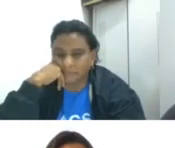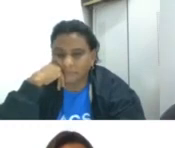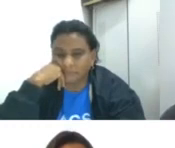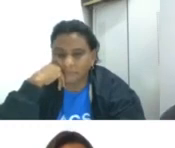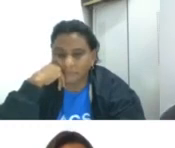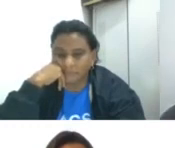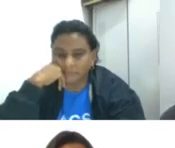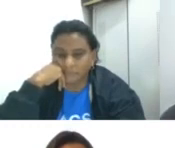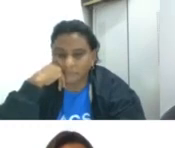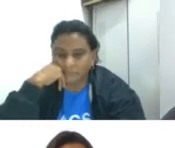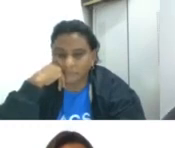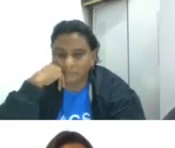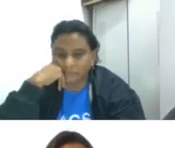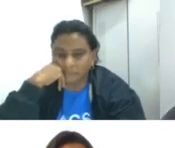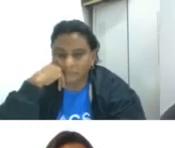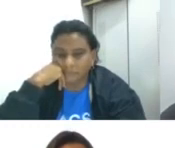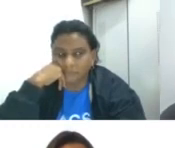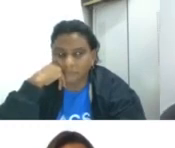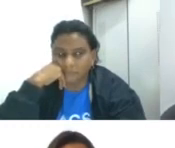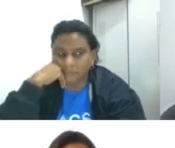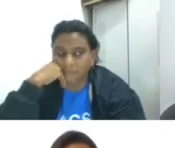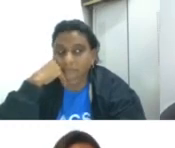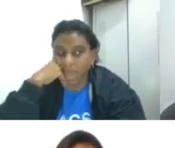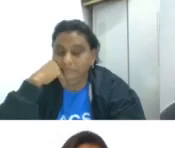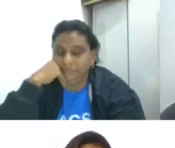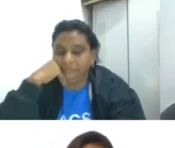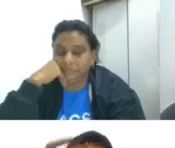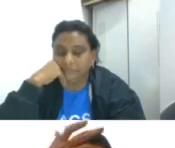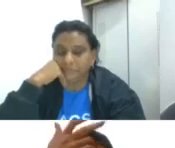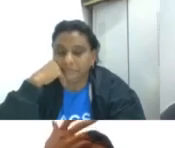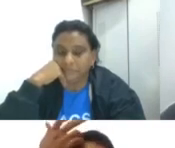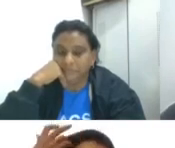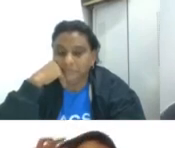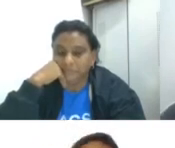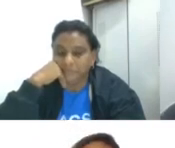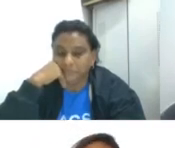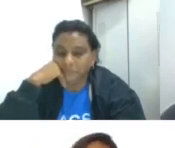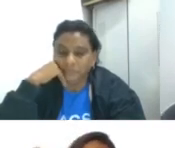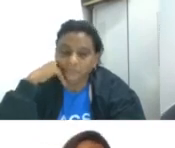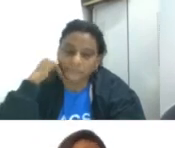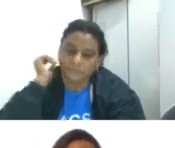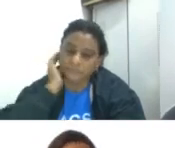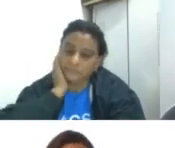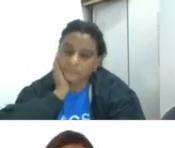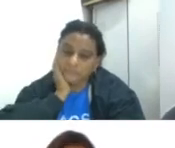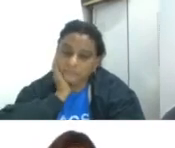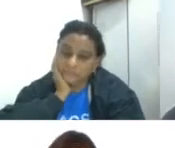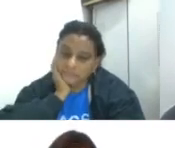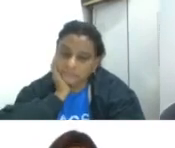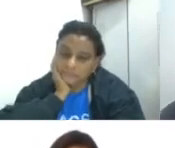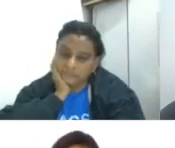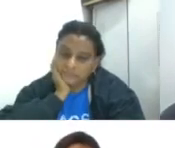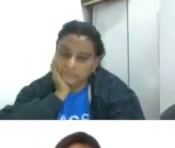e 2 drogas na fase de manutenção por rifampicina e isoniazida esse tratamento acho que teve uma aquisição importante uma mudança